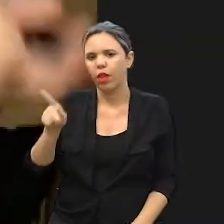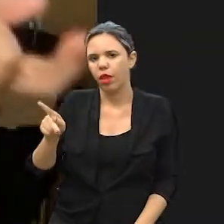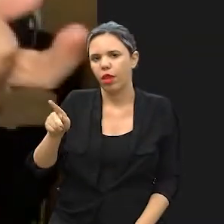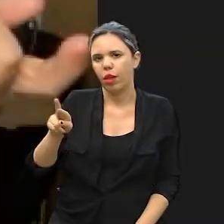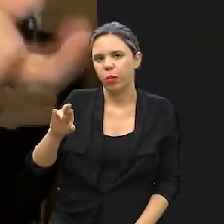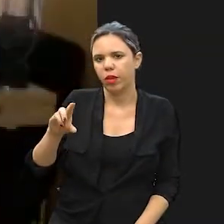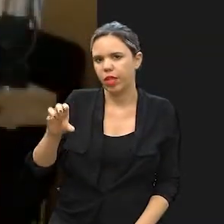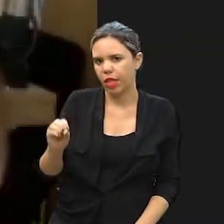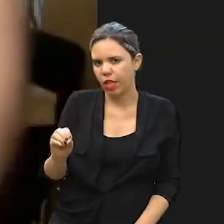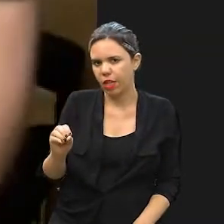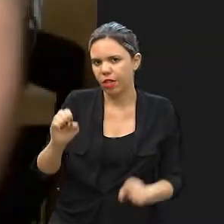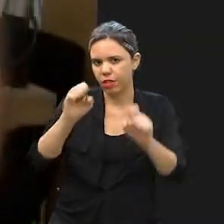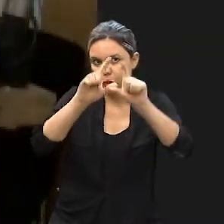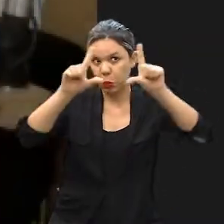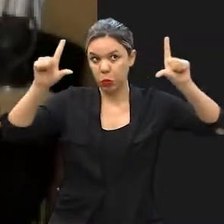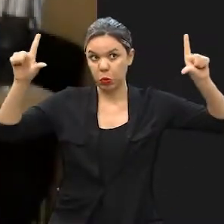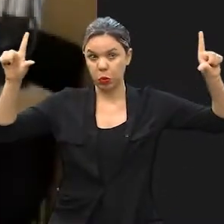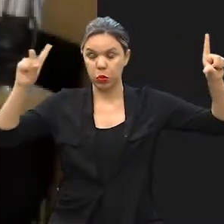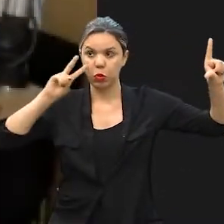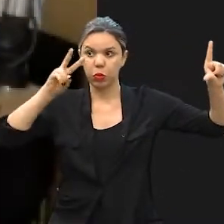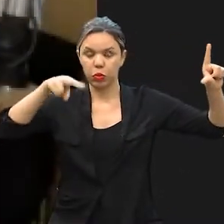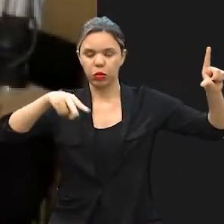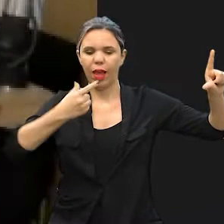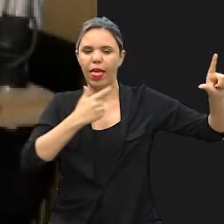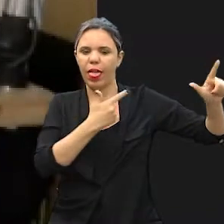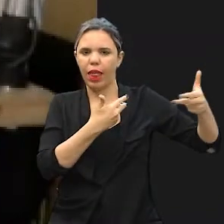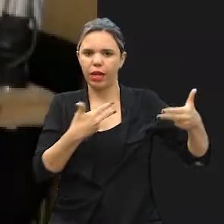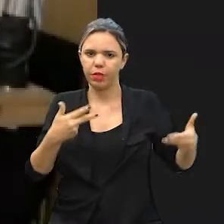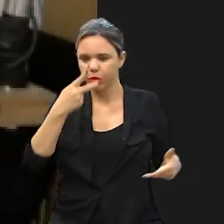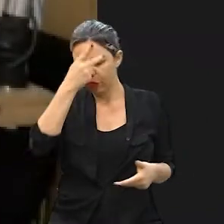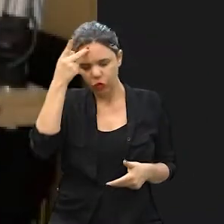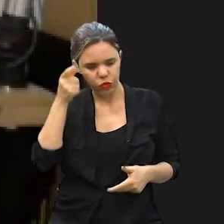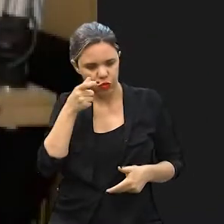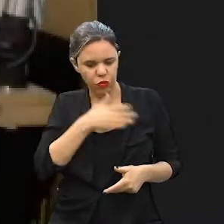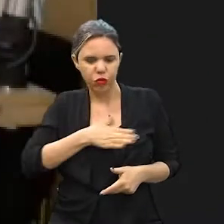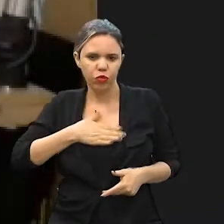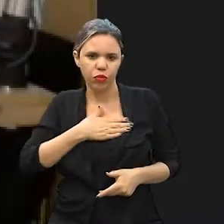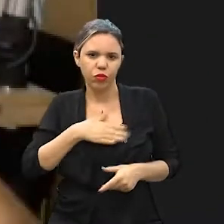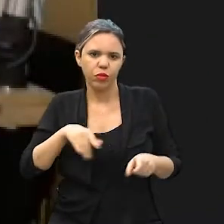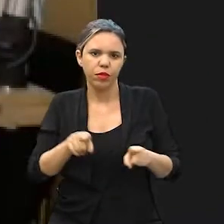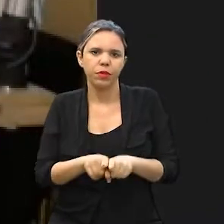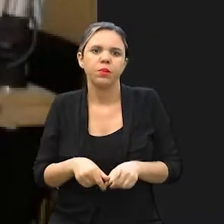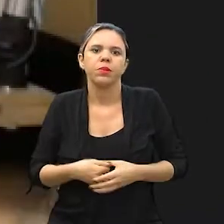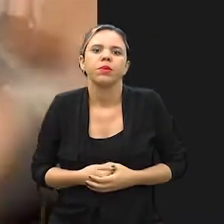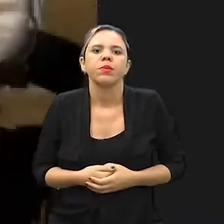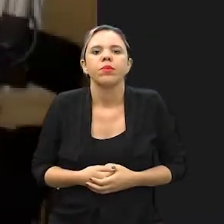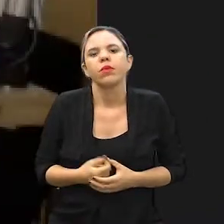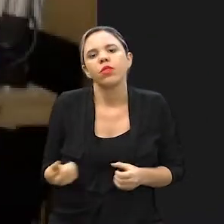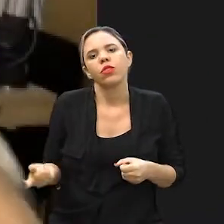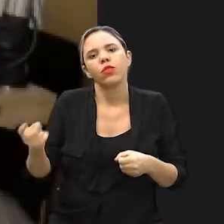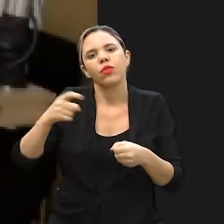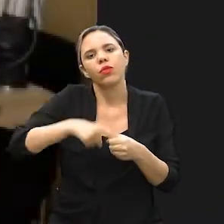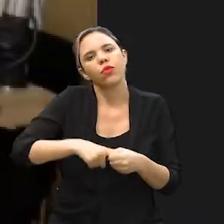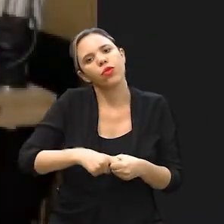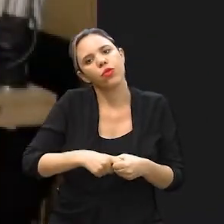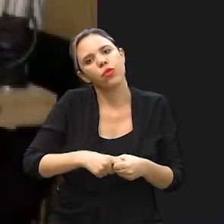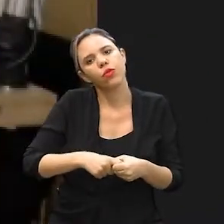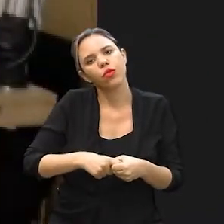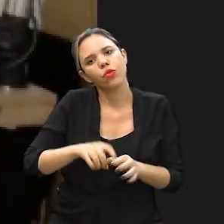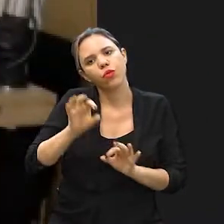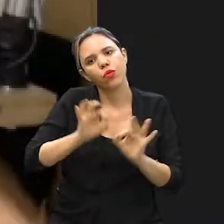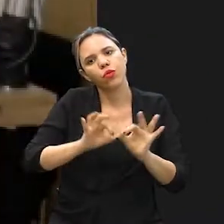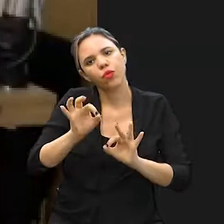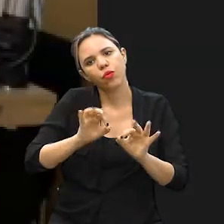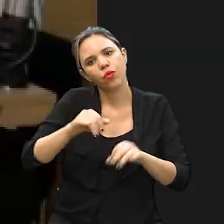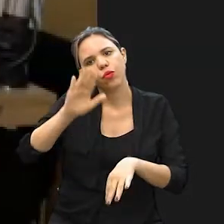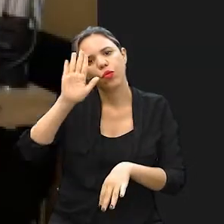programa Priscilove, no telão, que o pessoal tem gostado bastante também. E aí eu volto com um